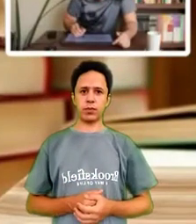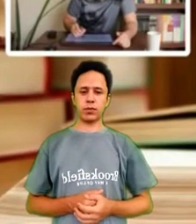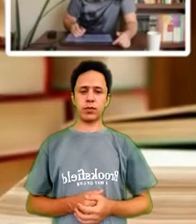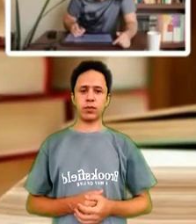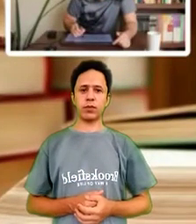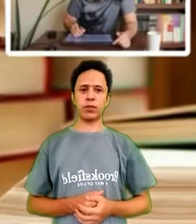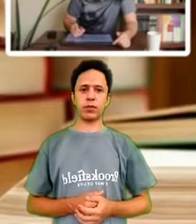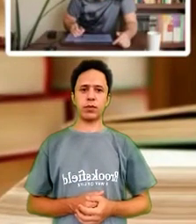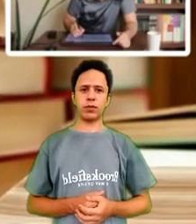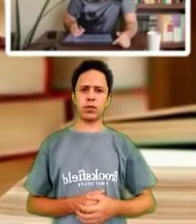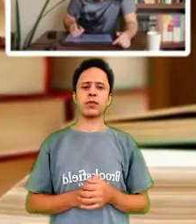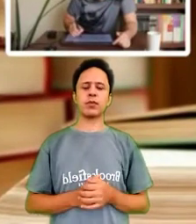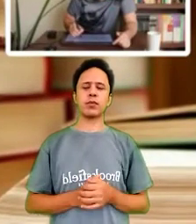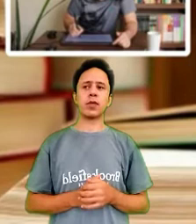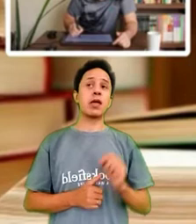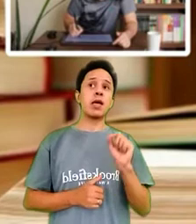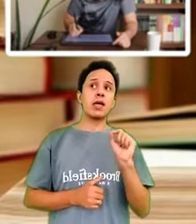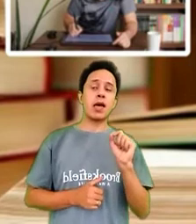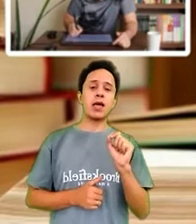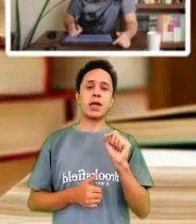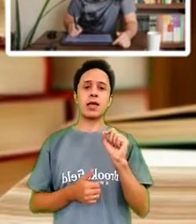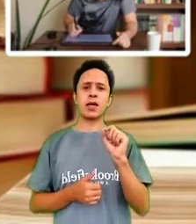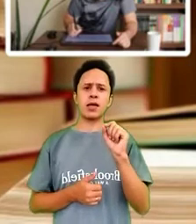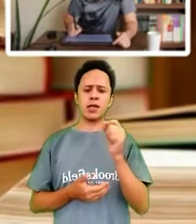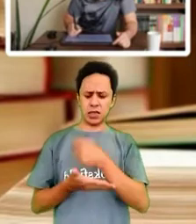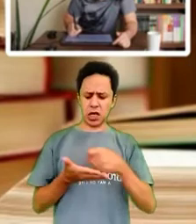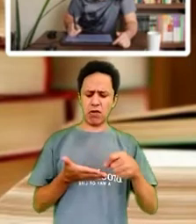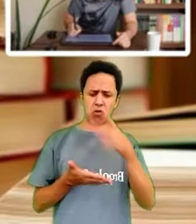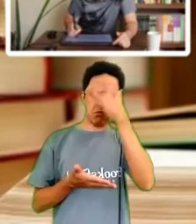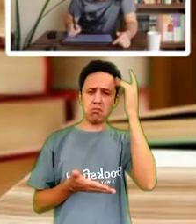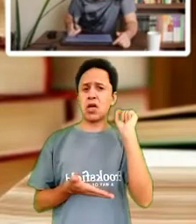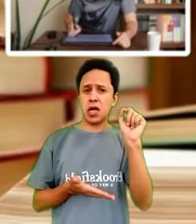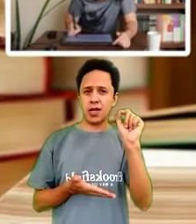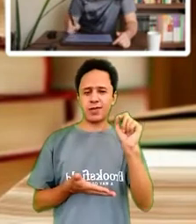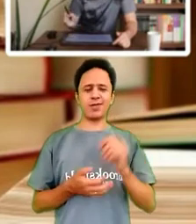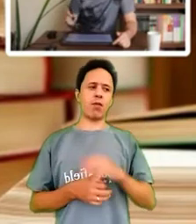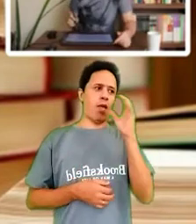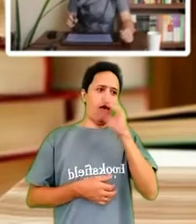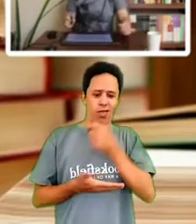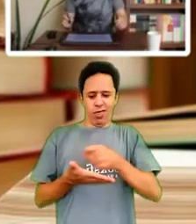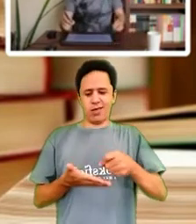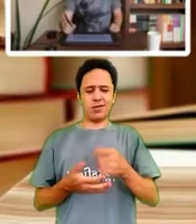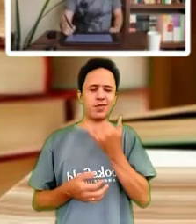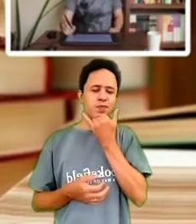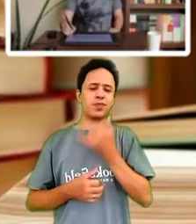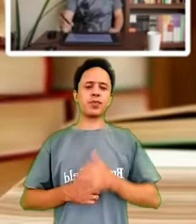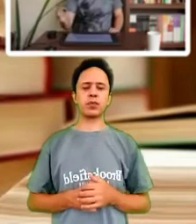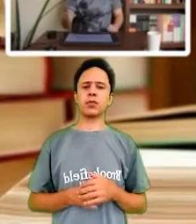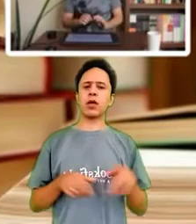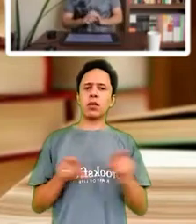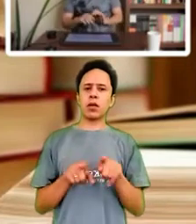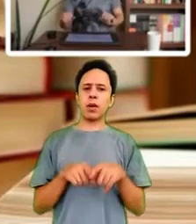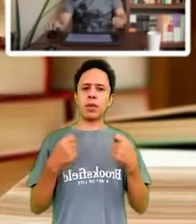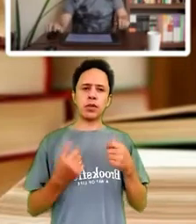De quem escreve. É a pressa de escrever, tá vendo? O que acontece? Além disso, é claro,